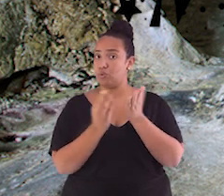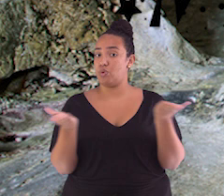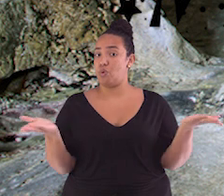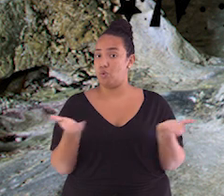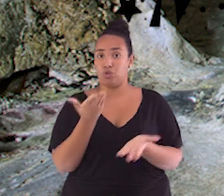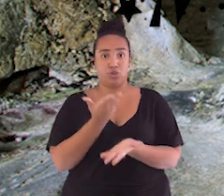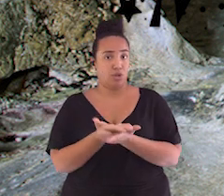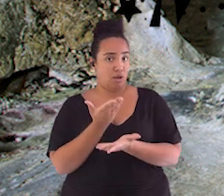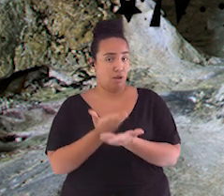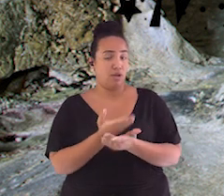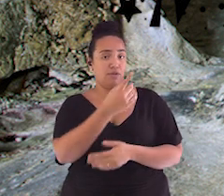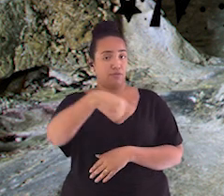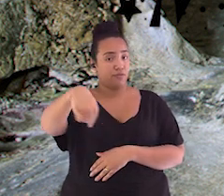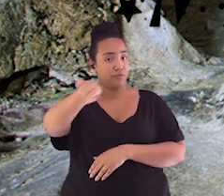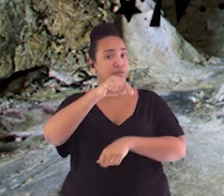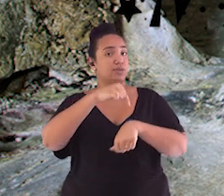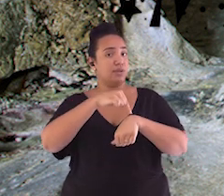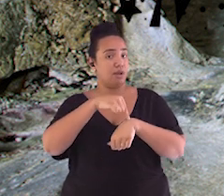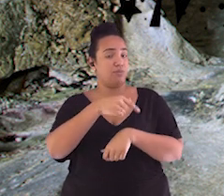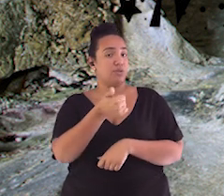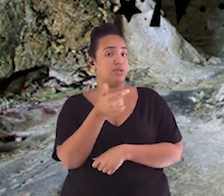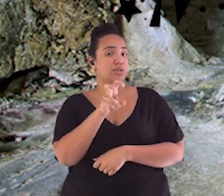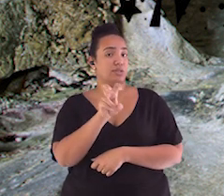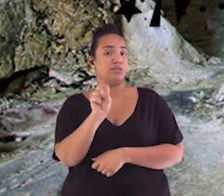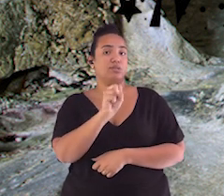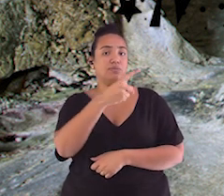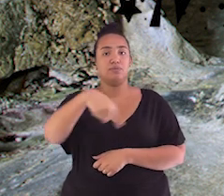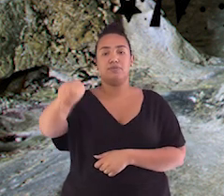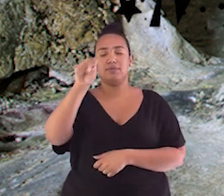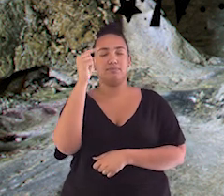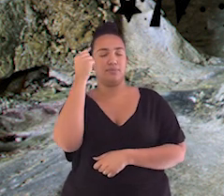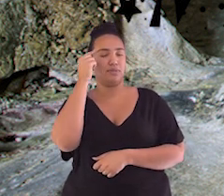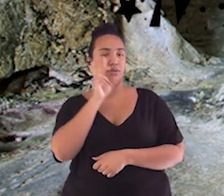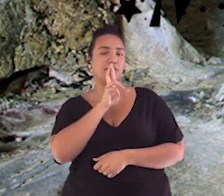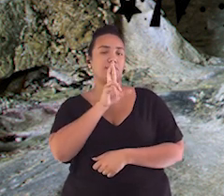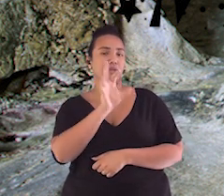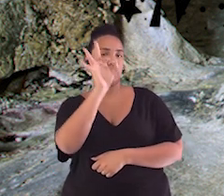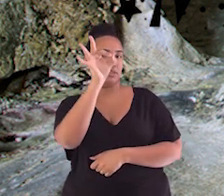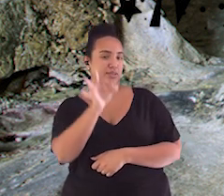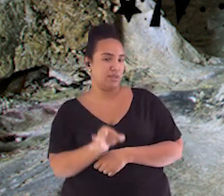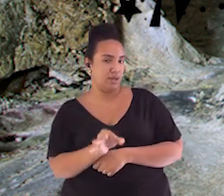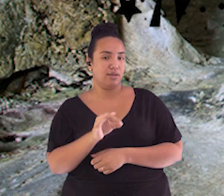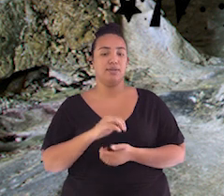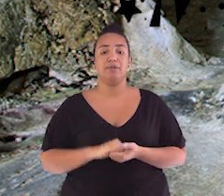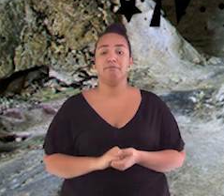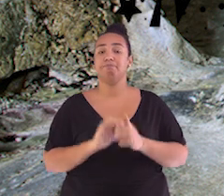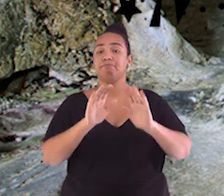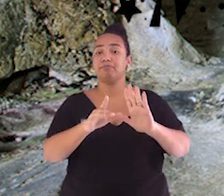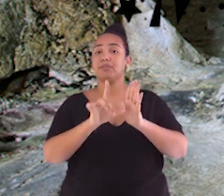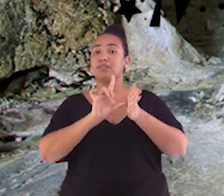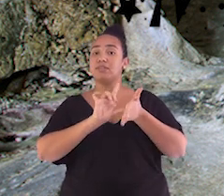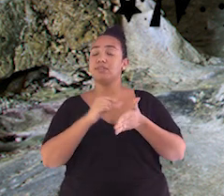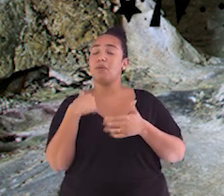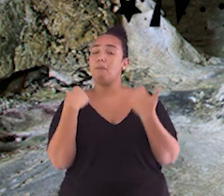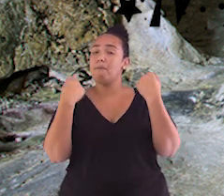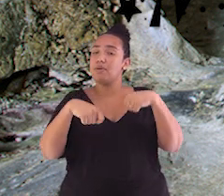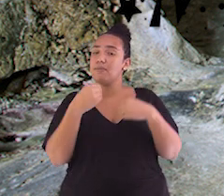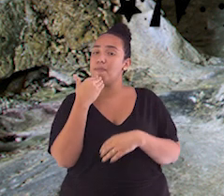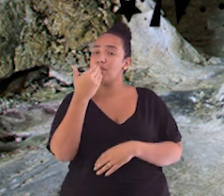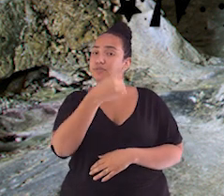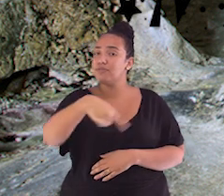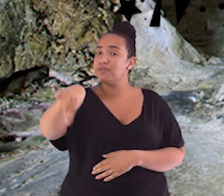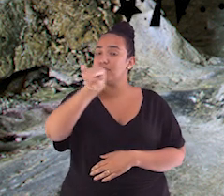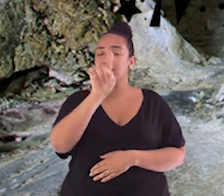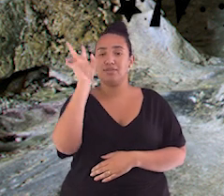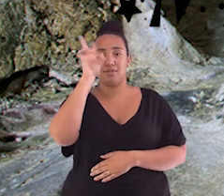aula e você terá 15 segundos para pensar na alternativa correta. Mas antes, eu preciso te pedir que assine a lista